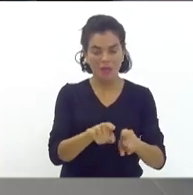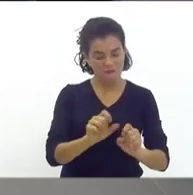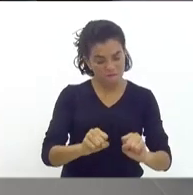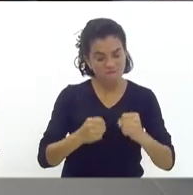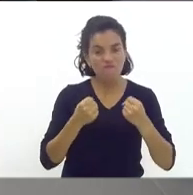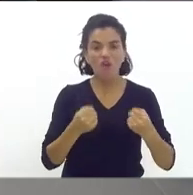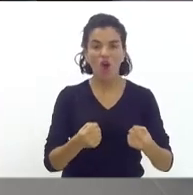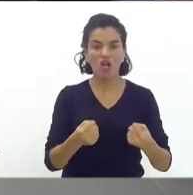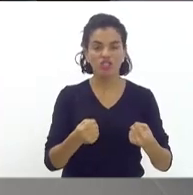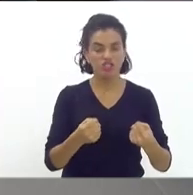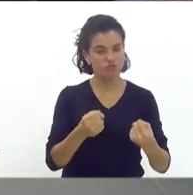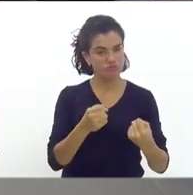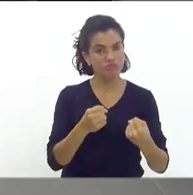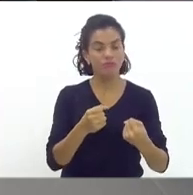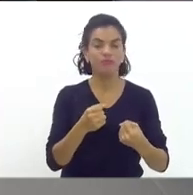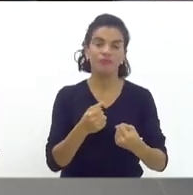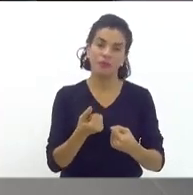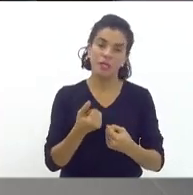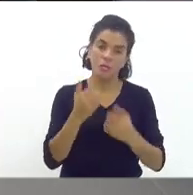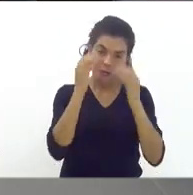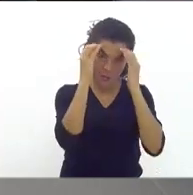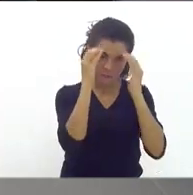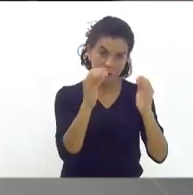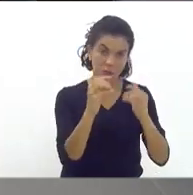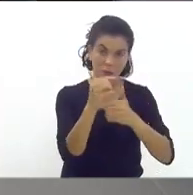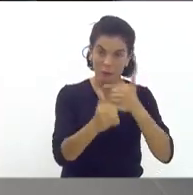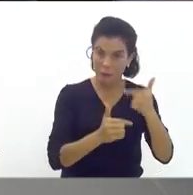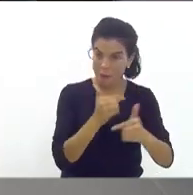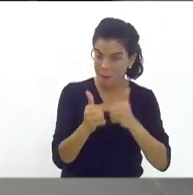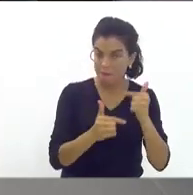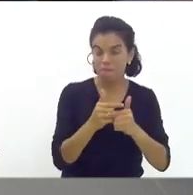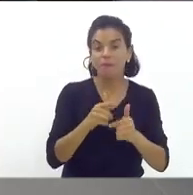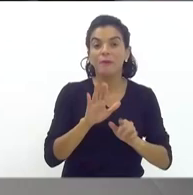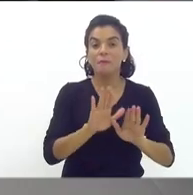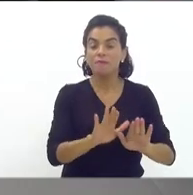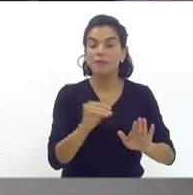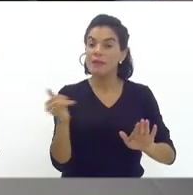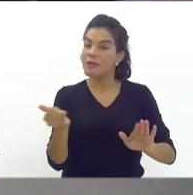cumprir o seu trabalho é importante